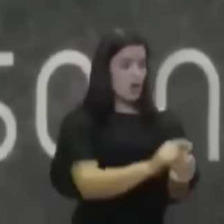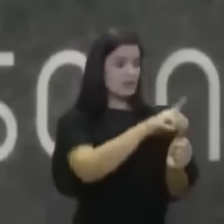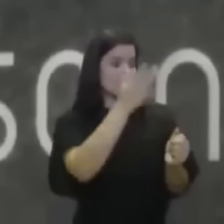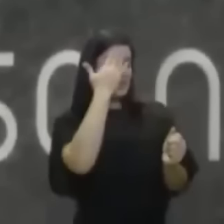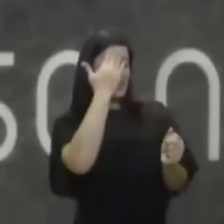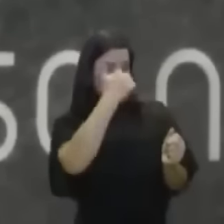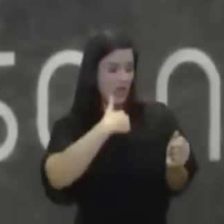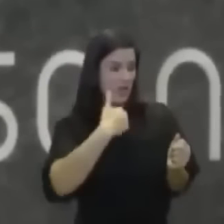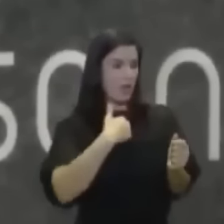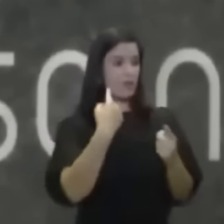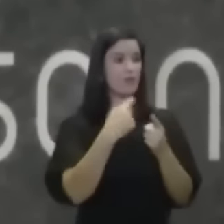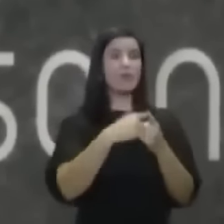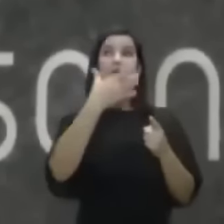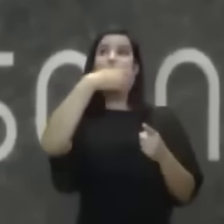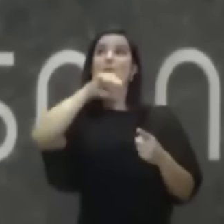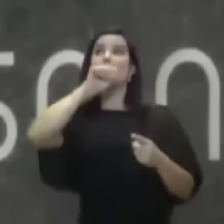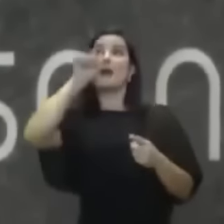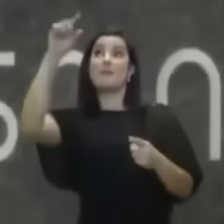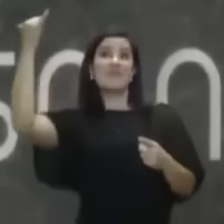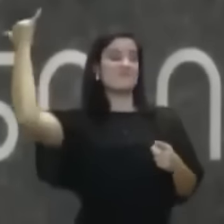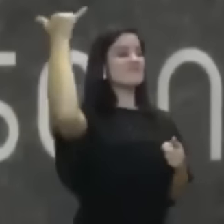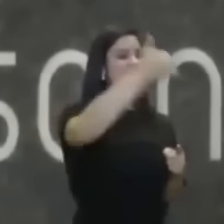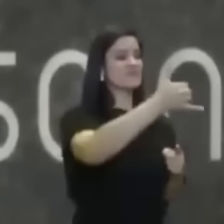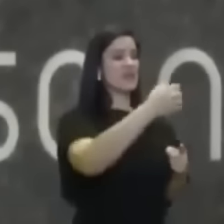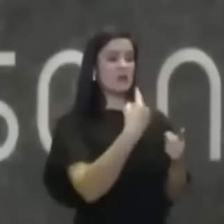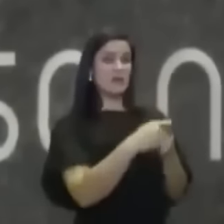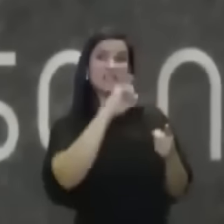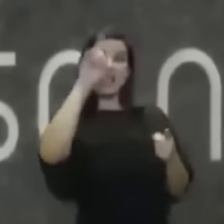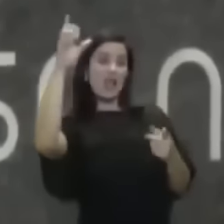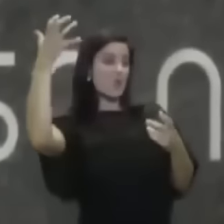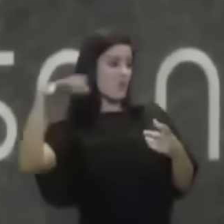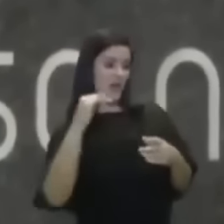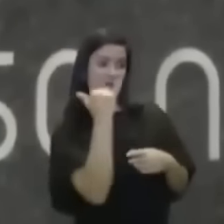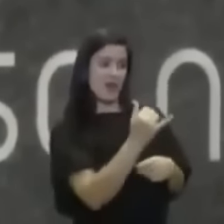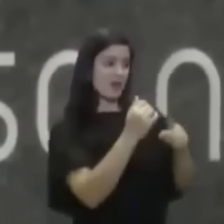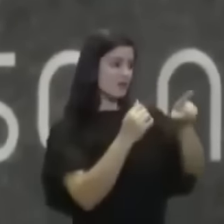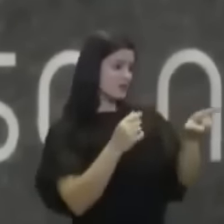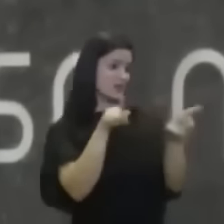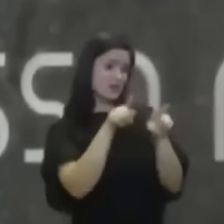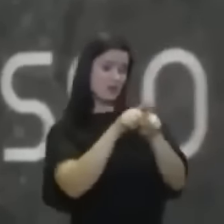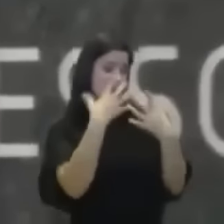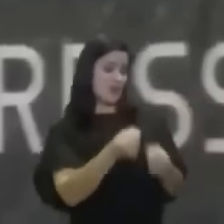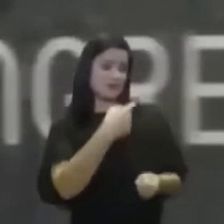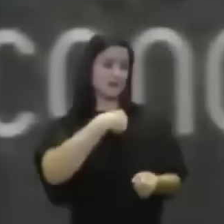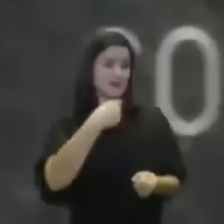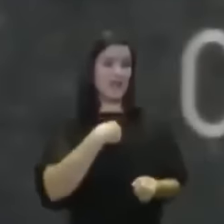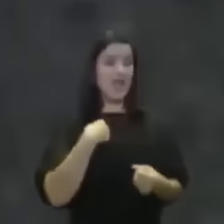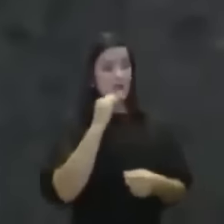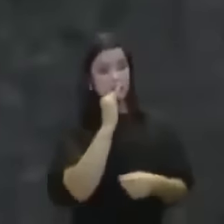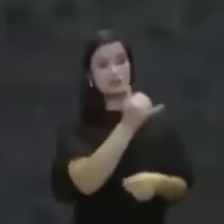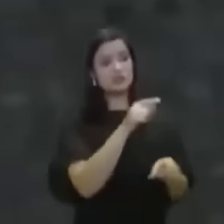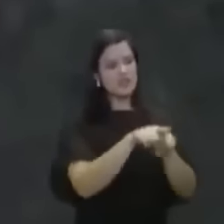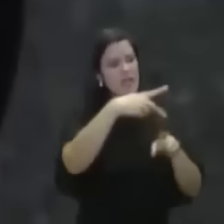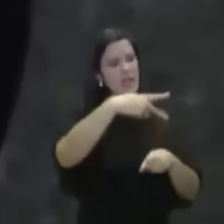Pedro, porque o Pai me revelou para você. Porque se o Pai não tivesse me revelado para você, como povo, você também não saberia quem eu sou. E eu também te digo que